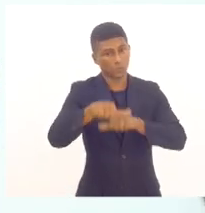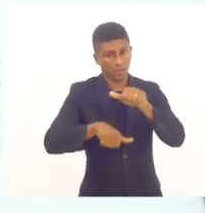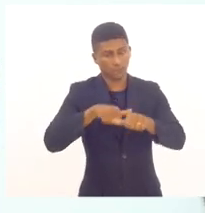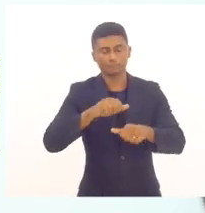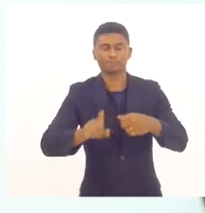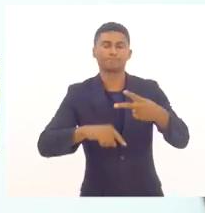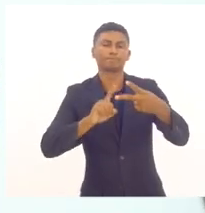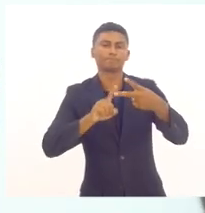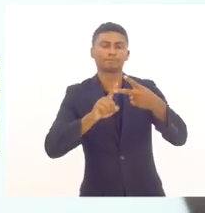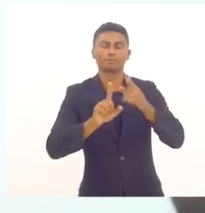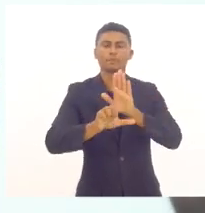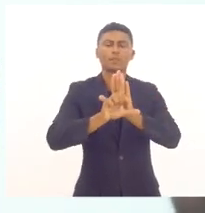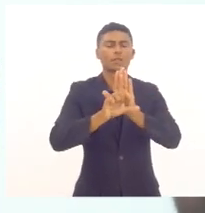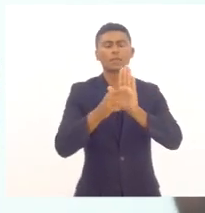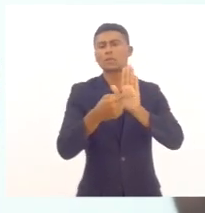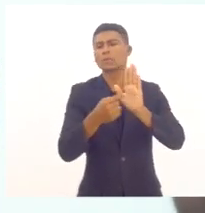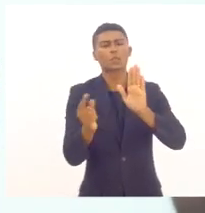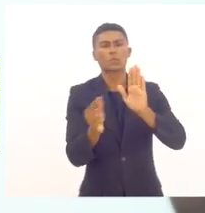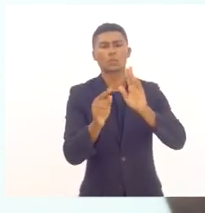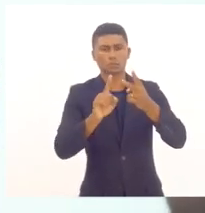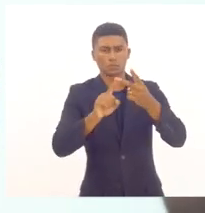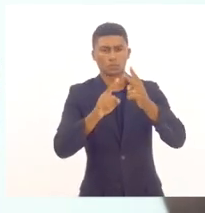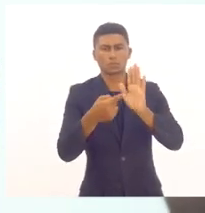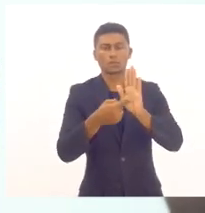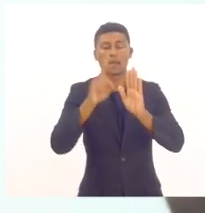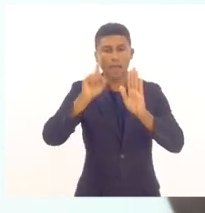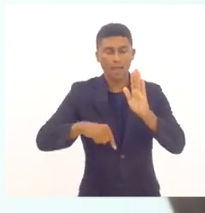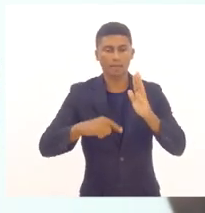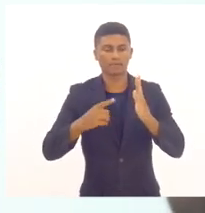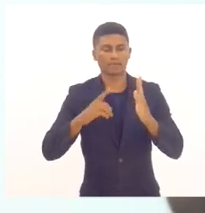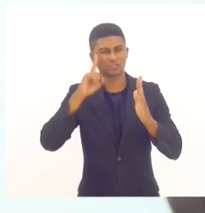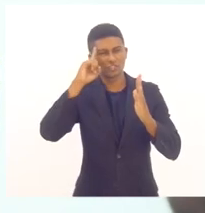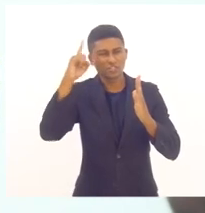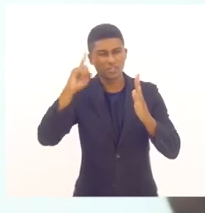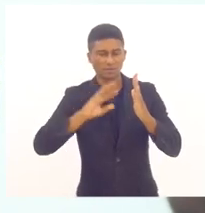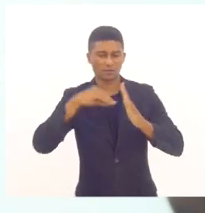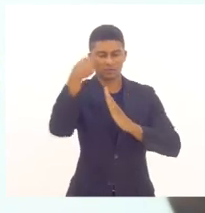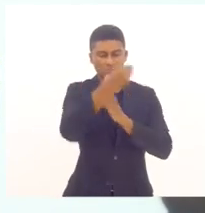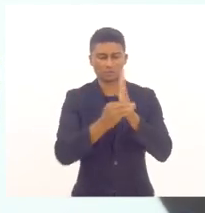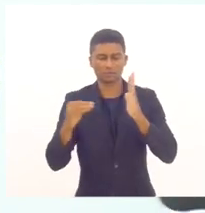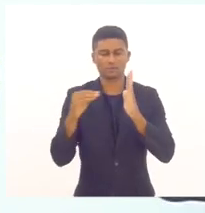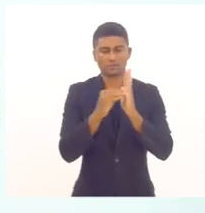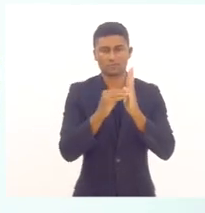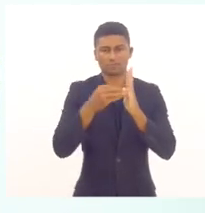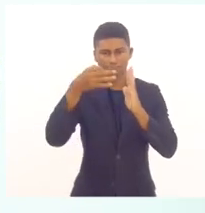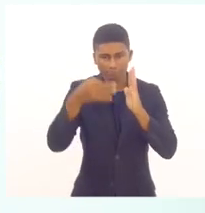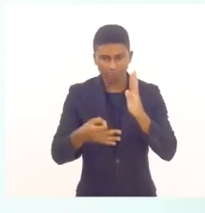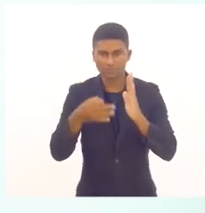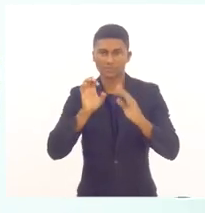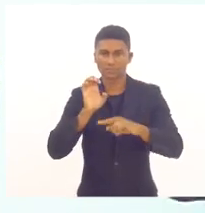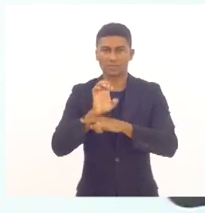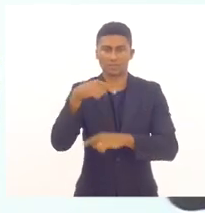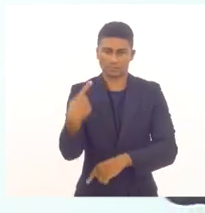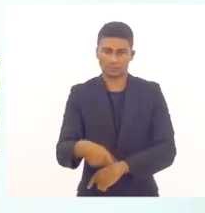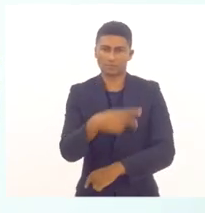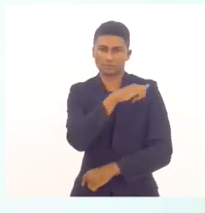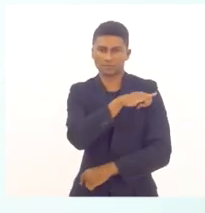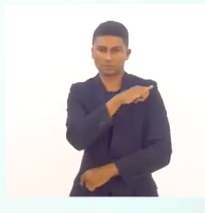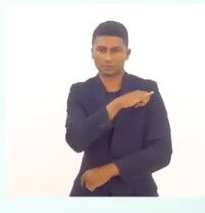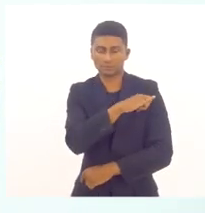a que fala sobre a criação do calendário oficial do Dia da Capoeira no Estado. A gente faz